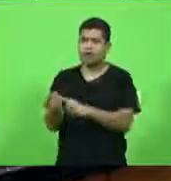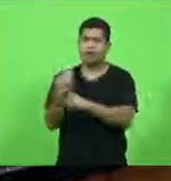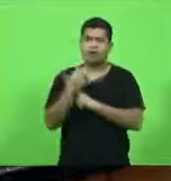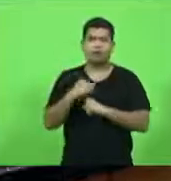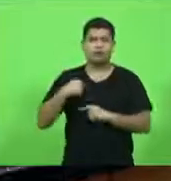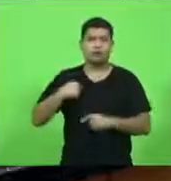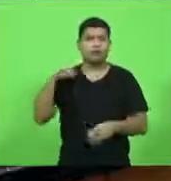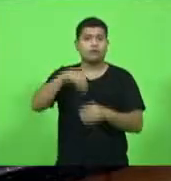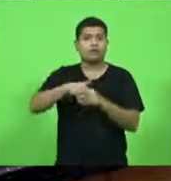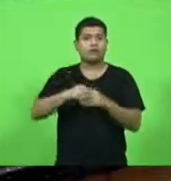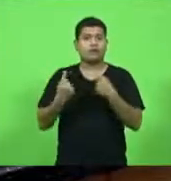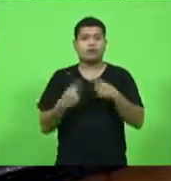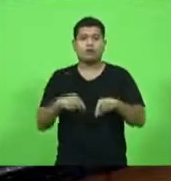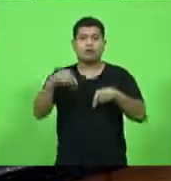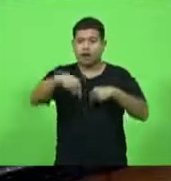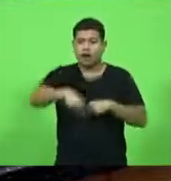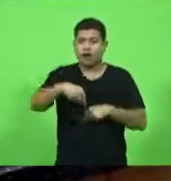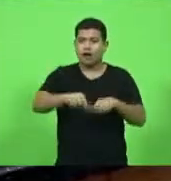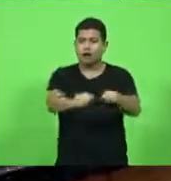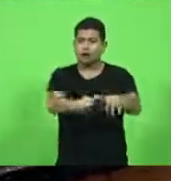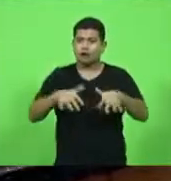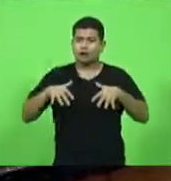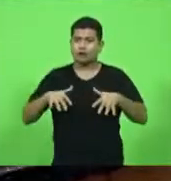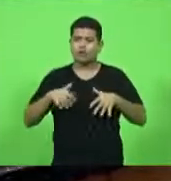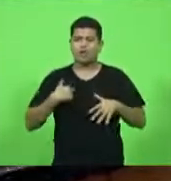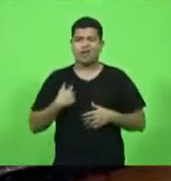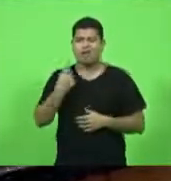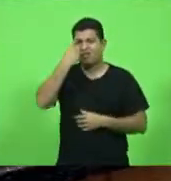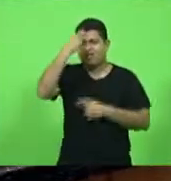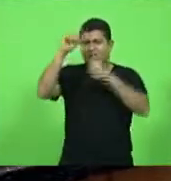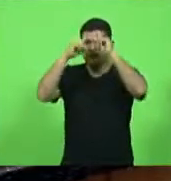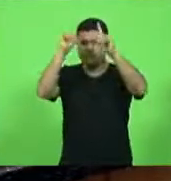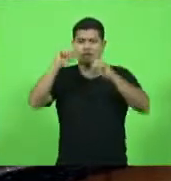ele aqui dentro. Não fica inventando emenda.